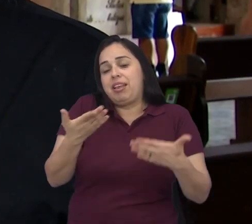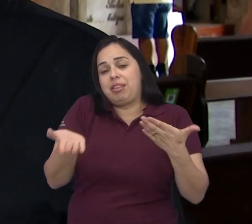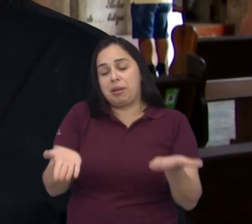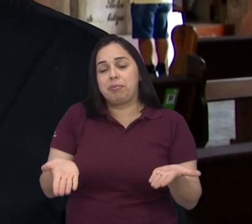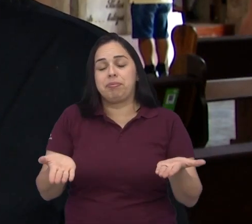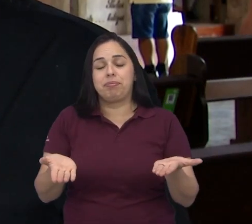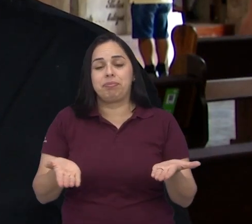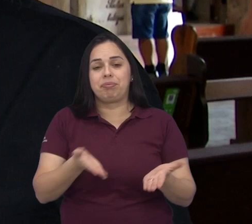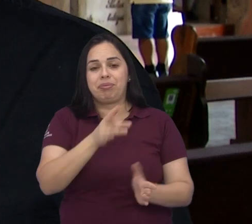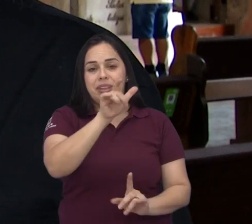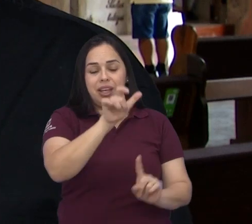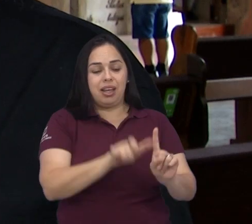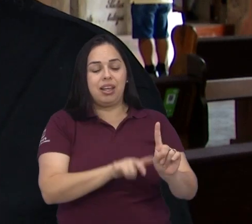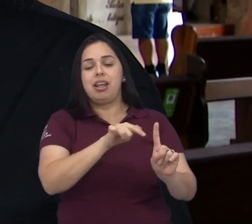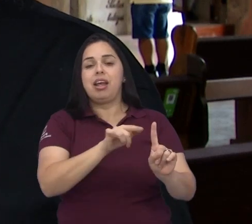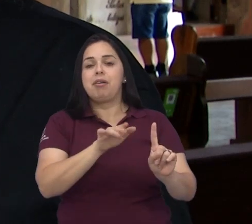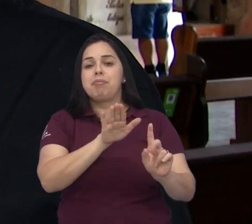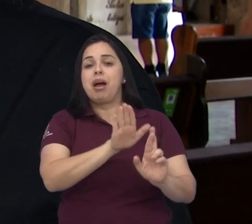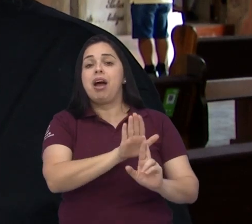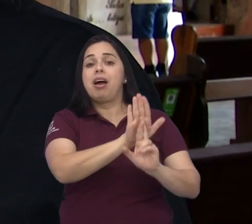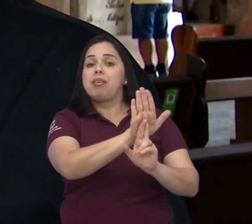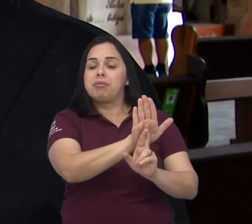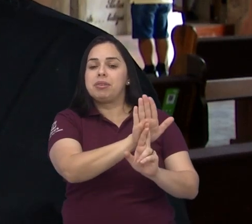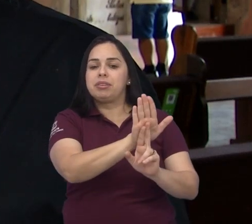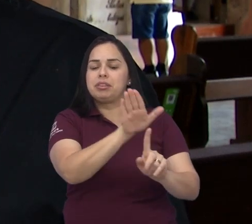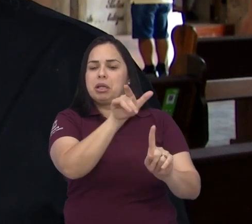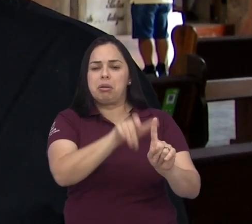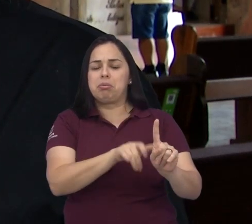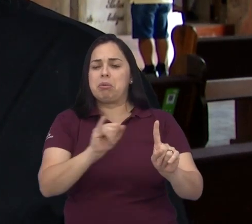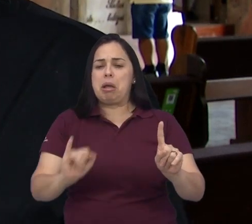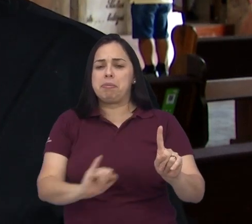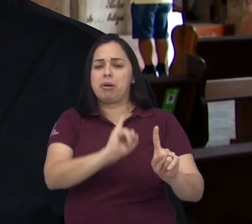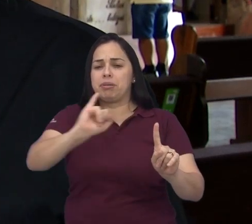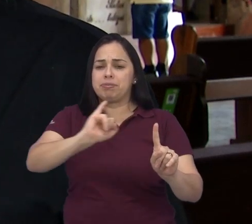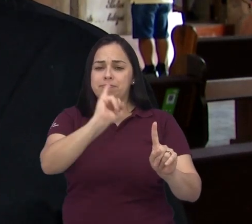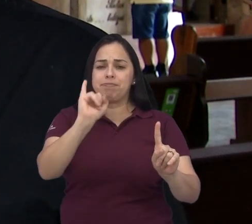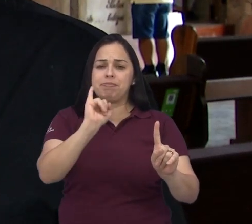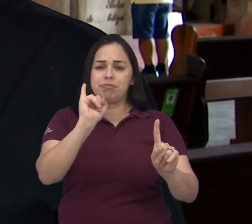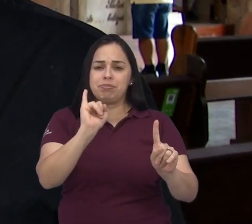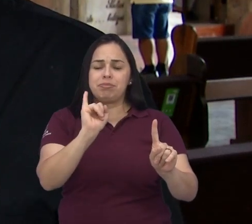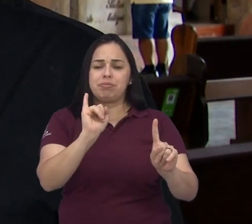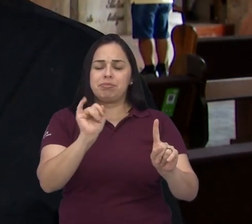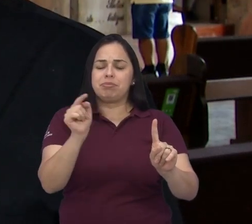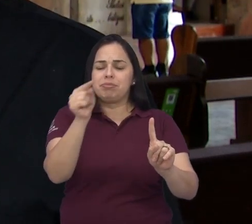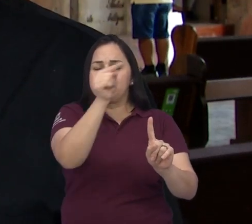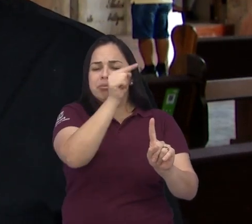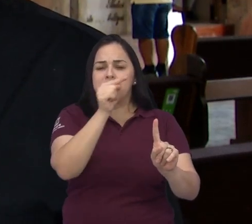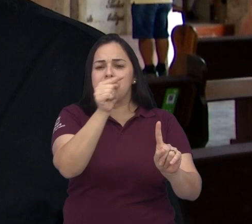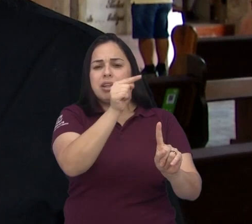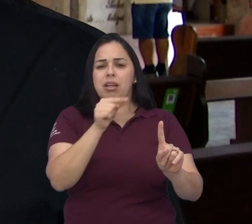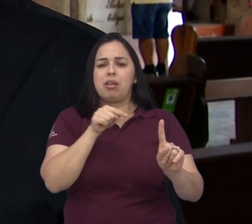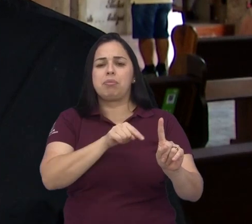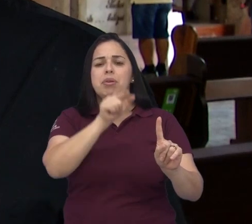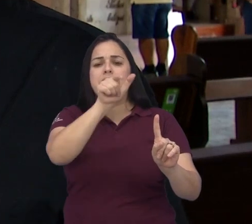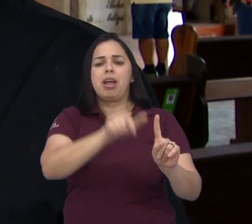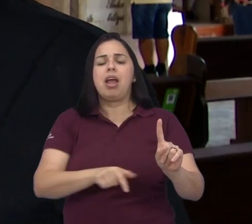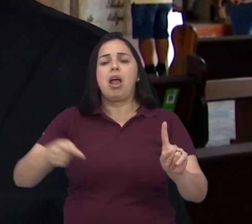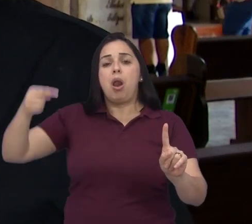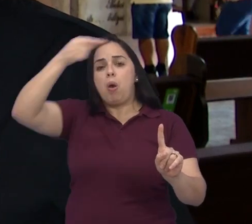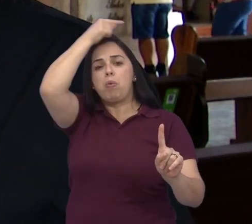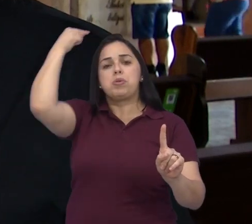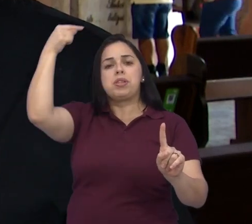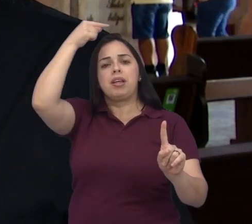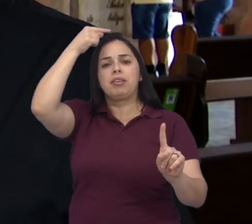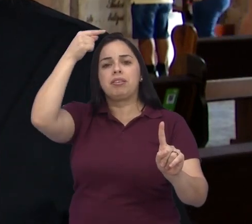desta forma, ele é para nós, na importância de espiritualidade, porque ele é o